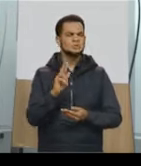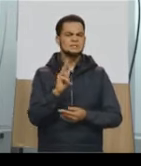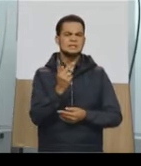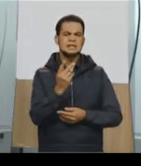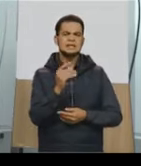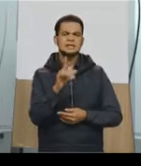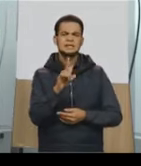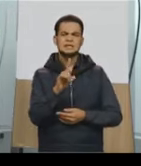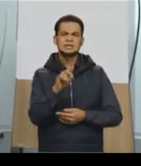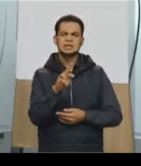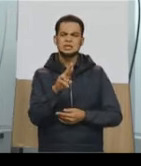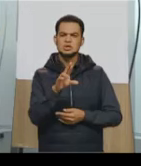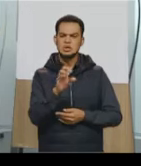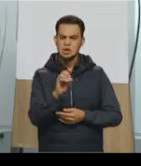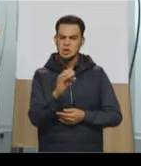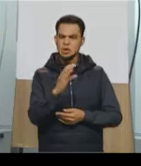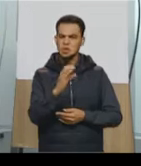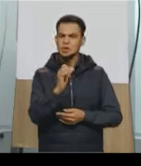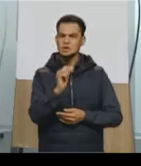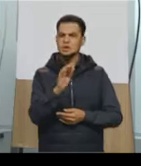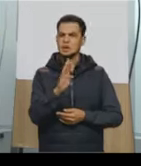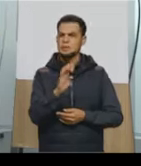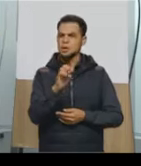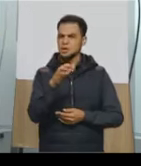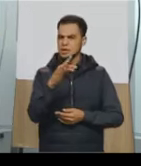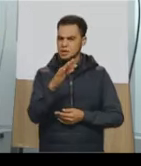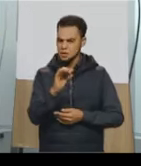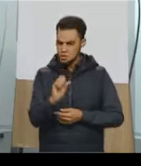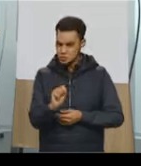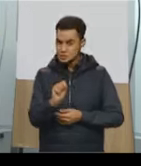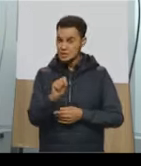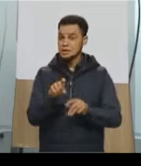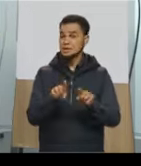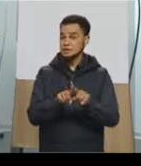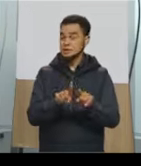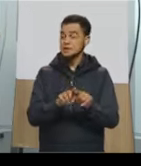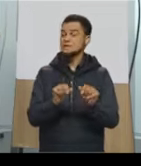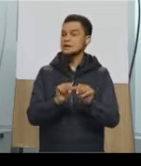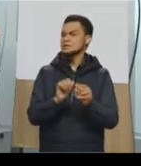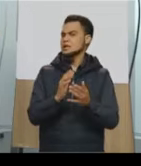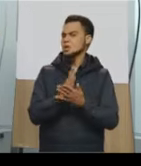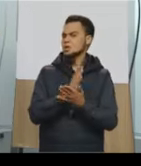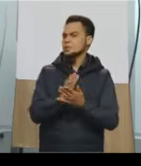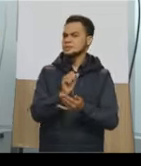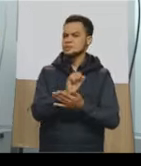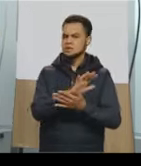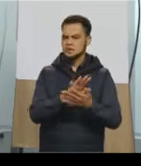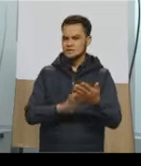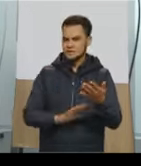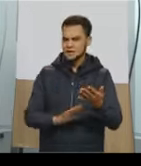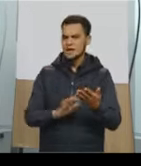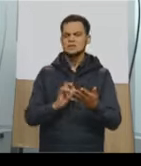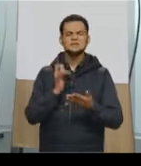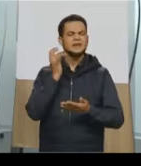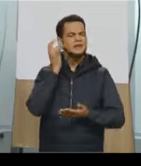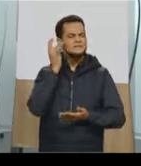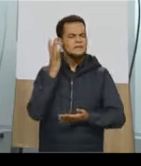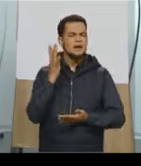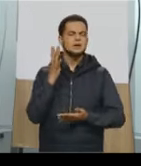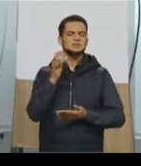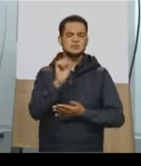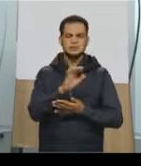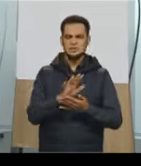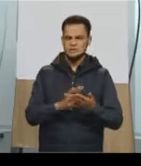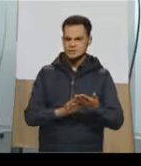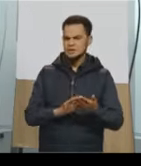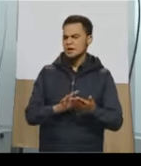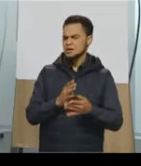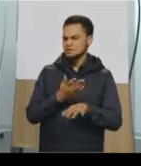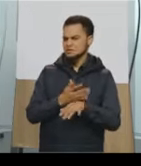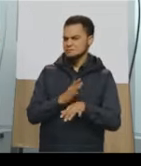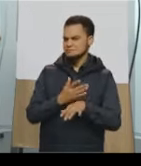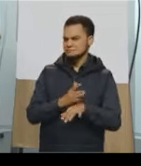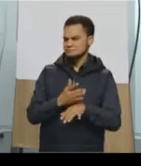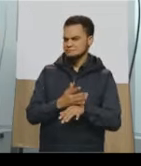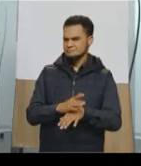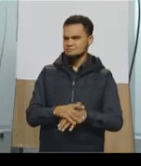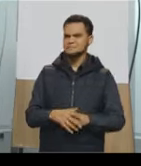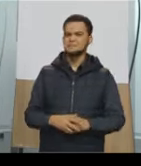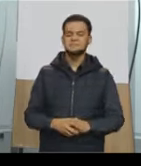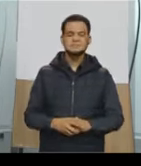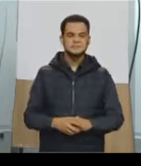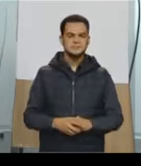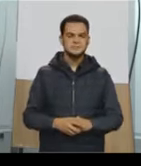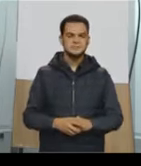hidrocarbonetos e também realizar algumas atividades para ficar mais fácil a realização dos exercícios. Vamos lá? Bom,